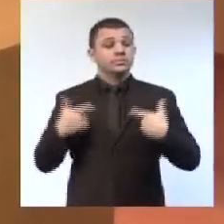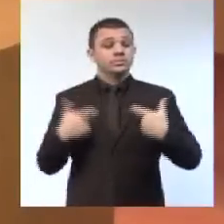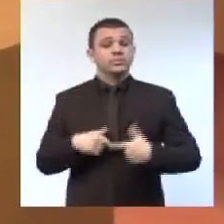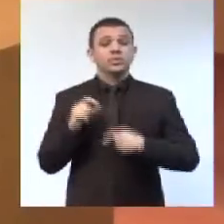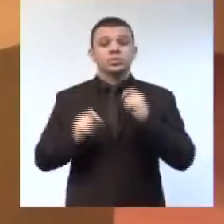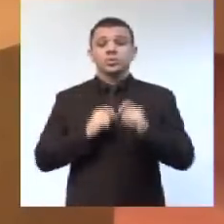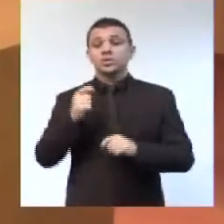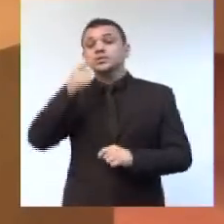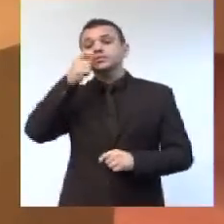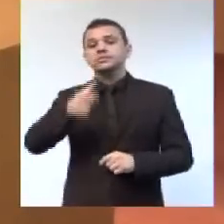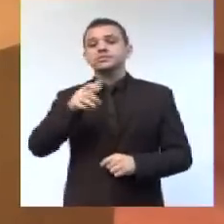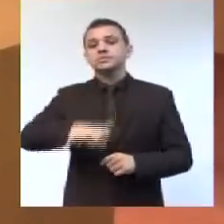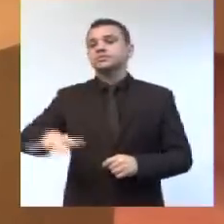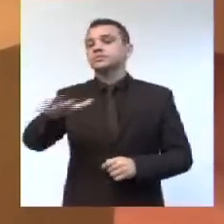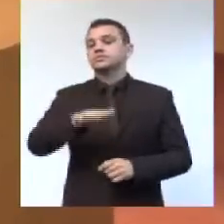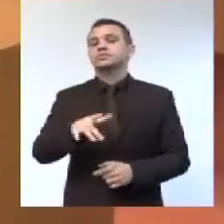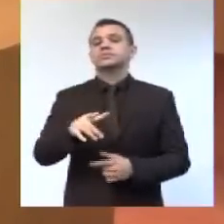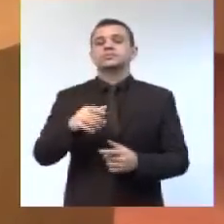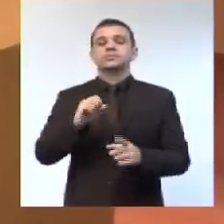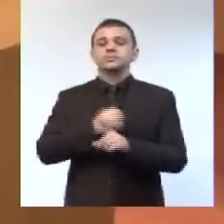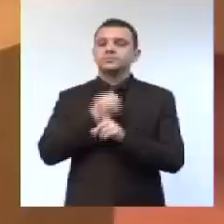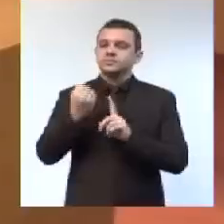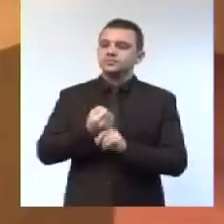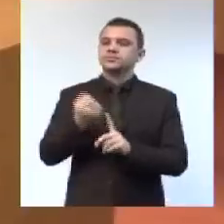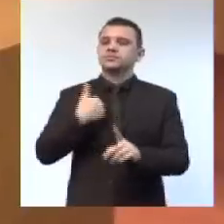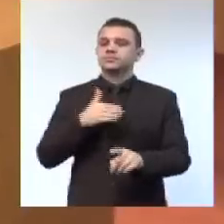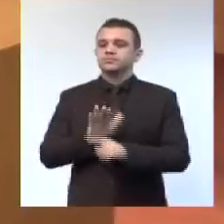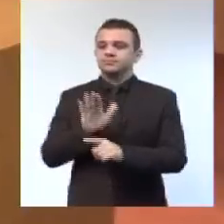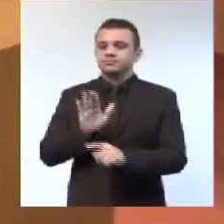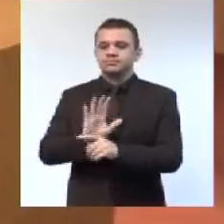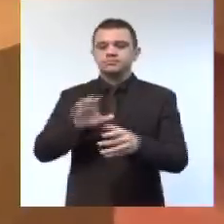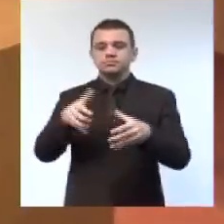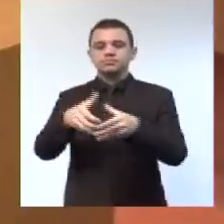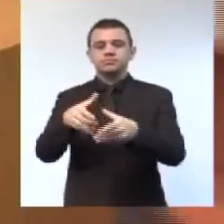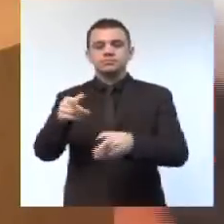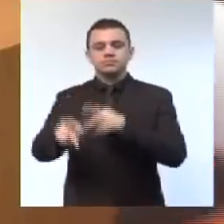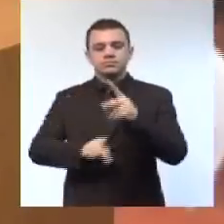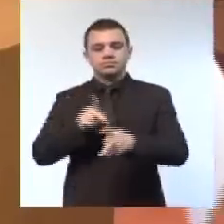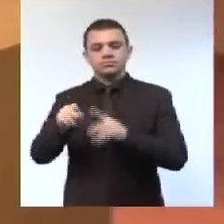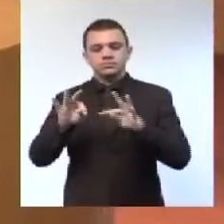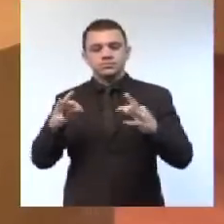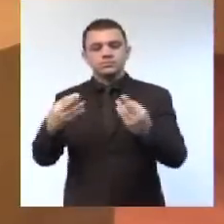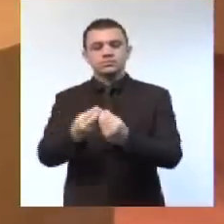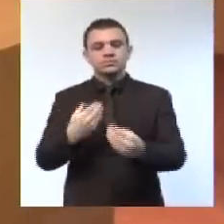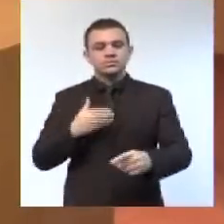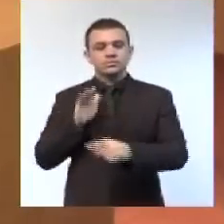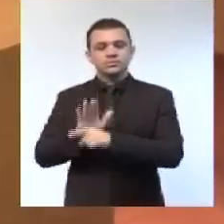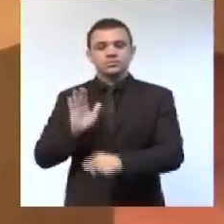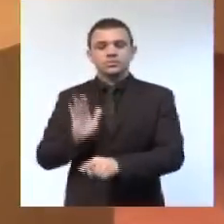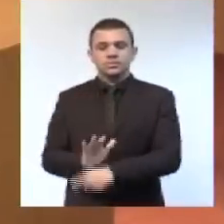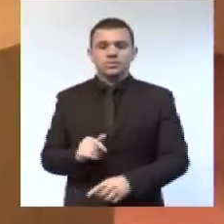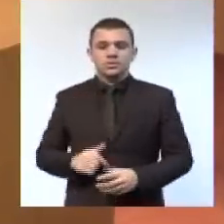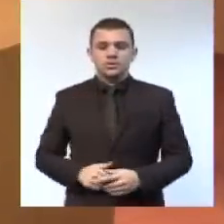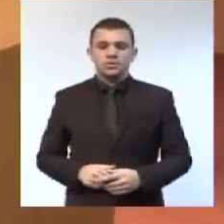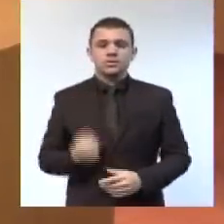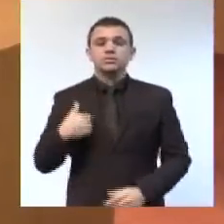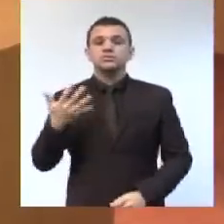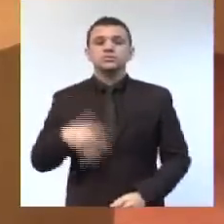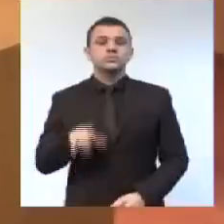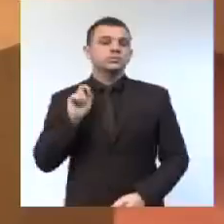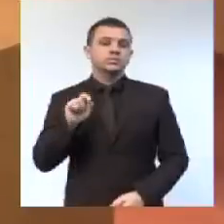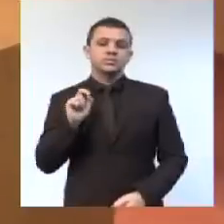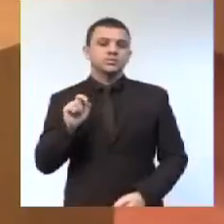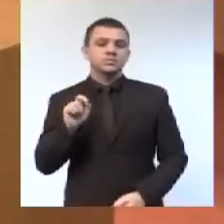conjunto da sociedade, do conjunto da população, e não servir de interesse